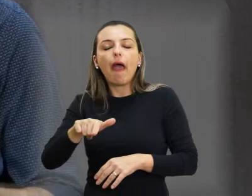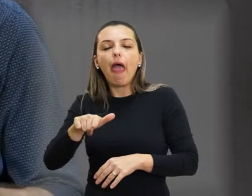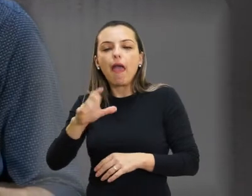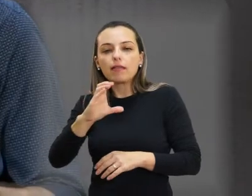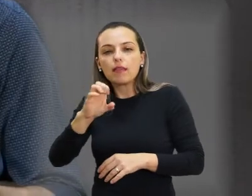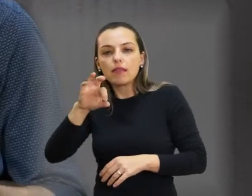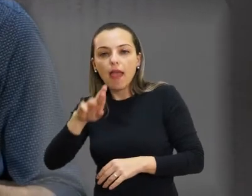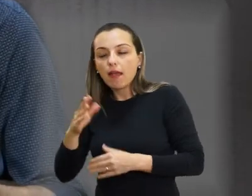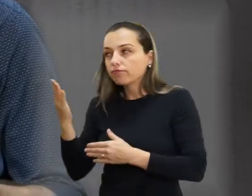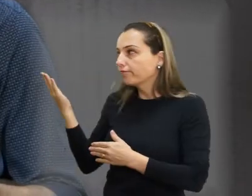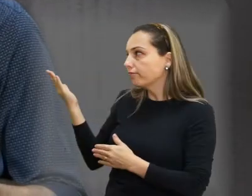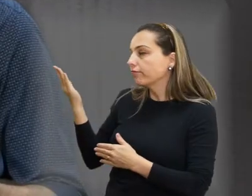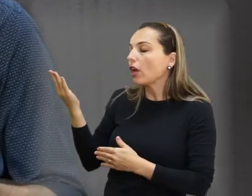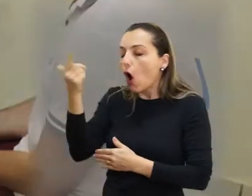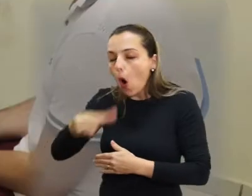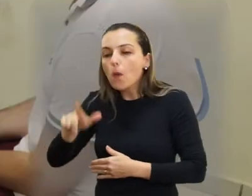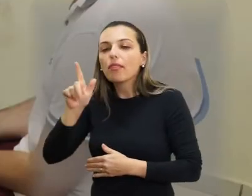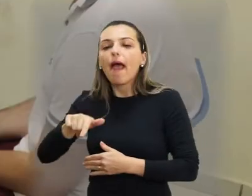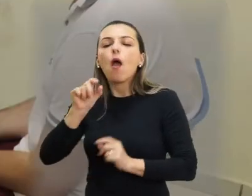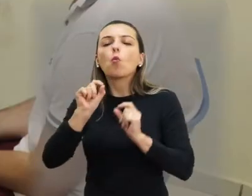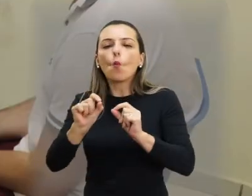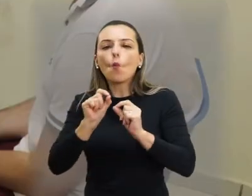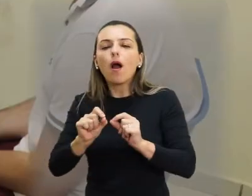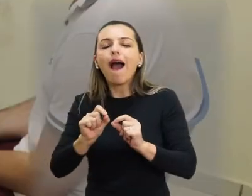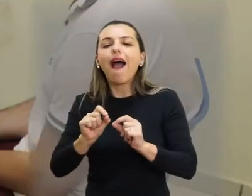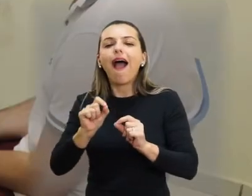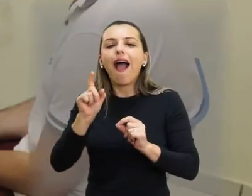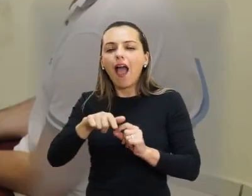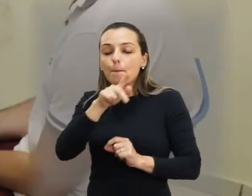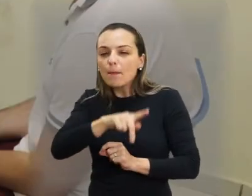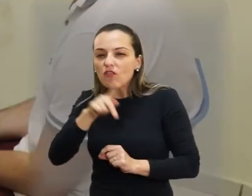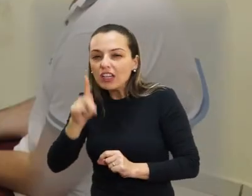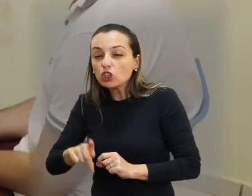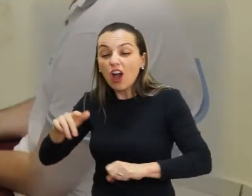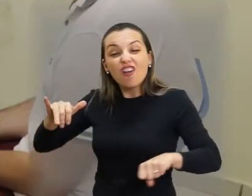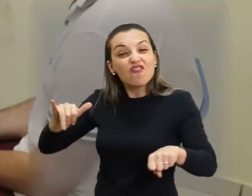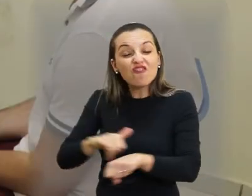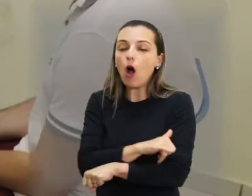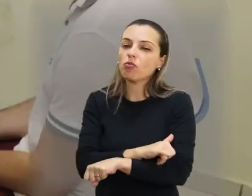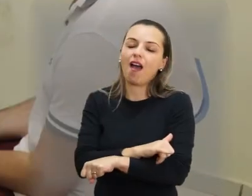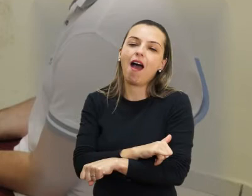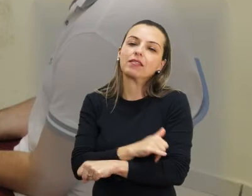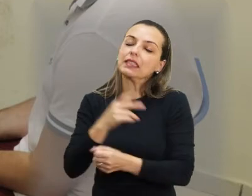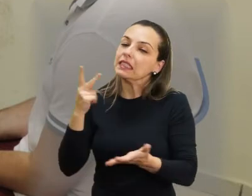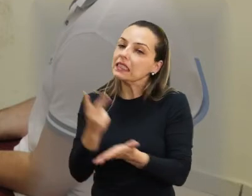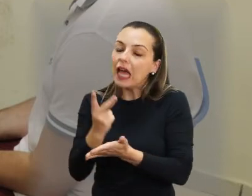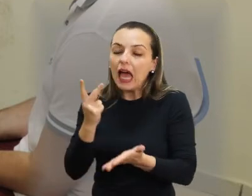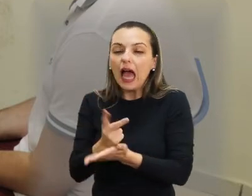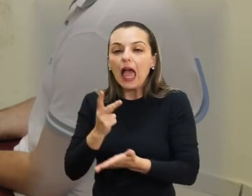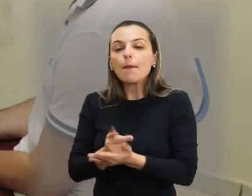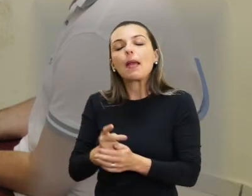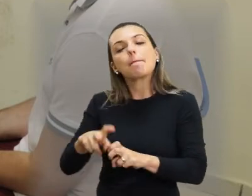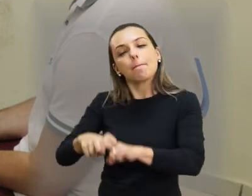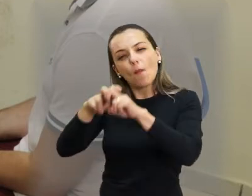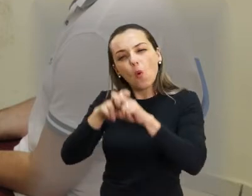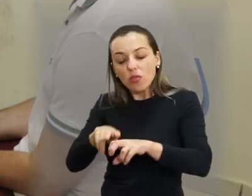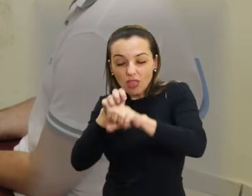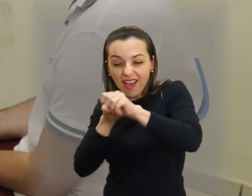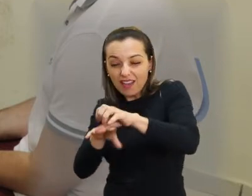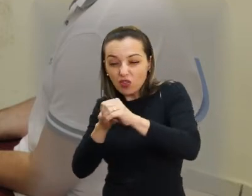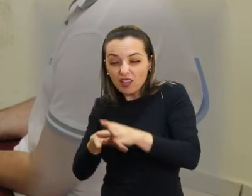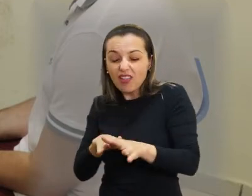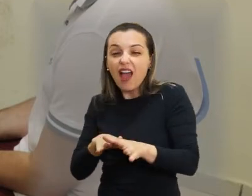professores na MF Gilda Rocha, Melo e Souza. A ausência de professores comprometeu demais a educação